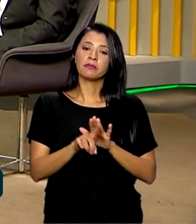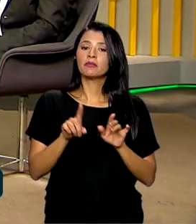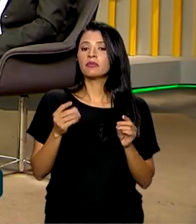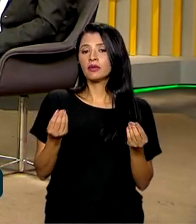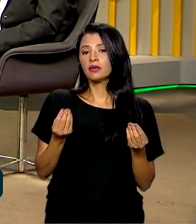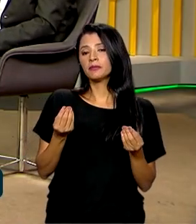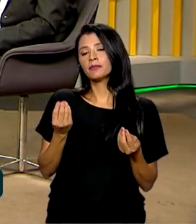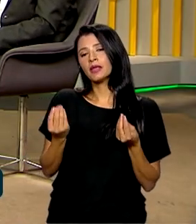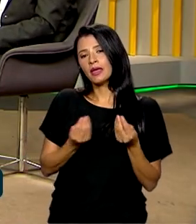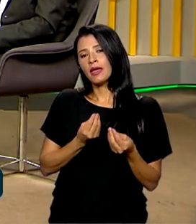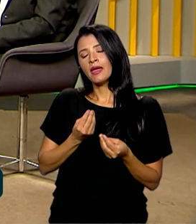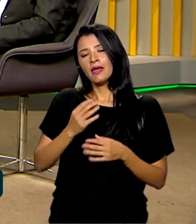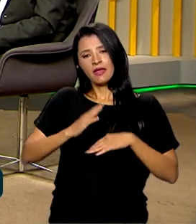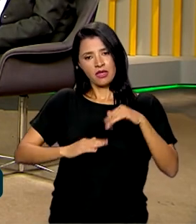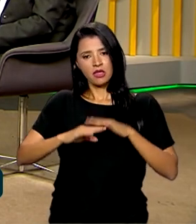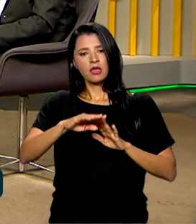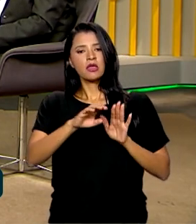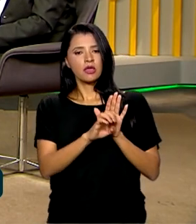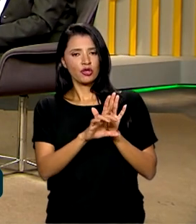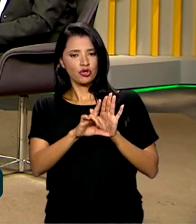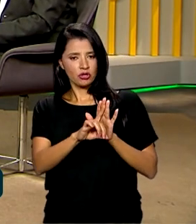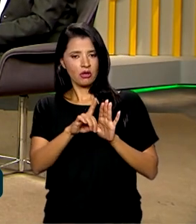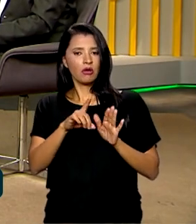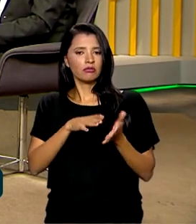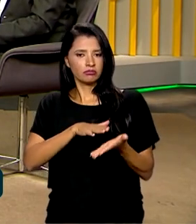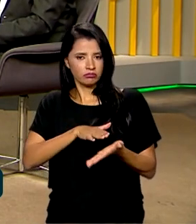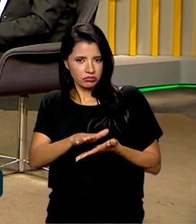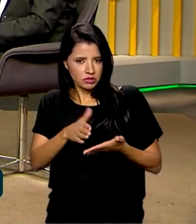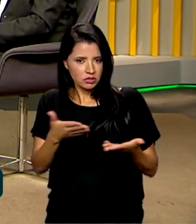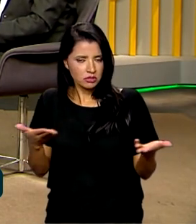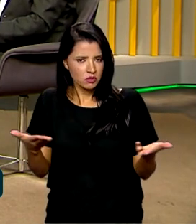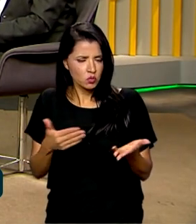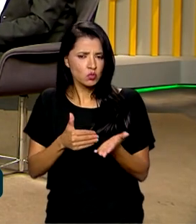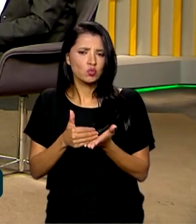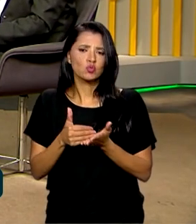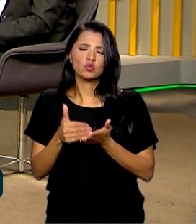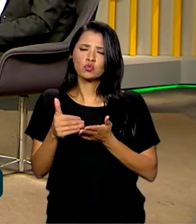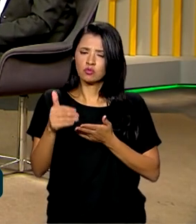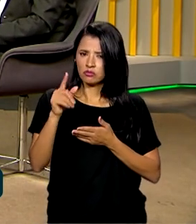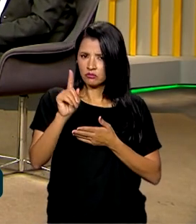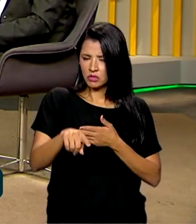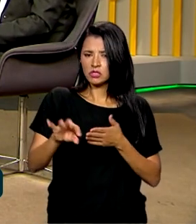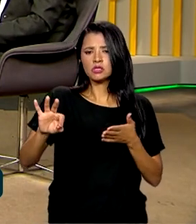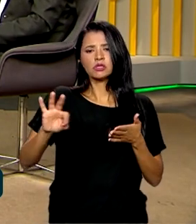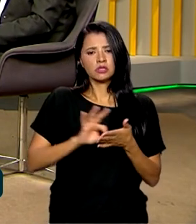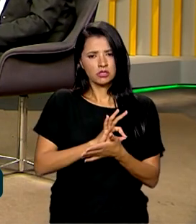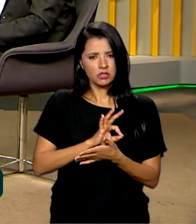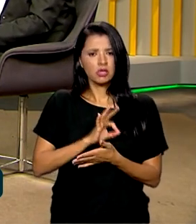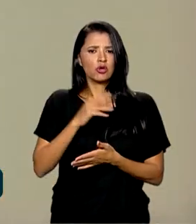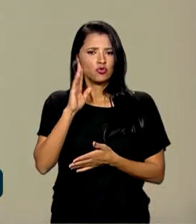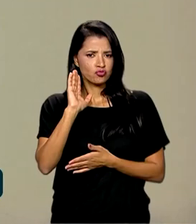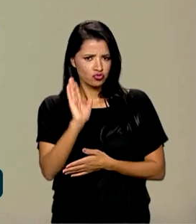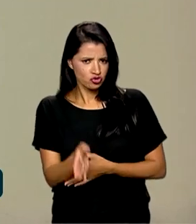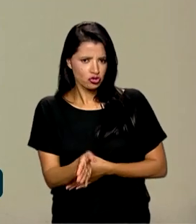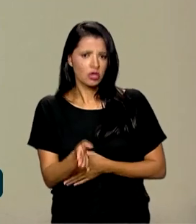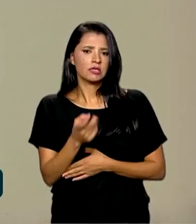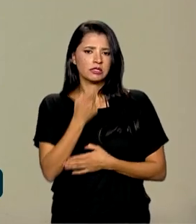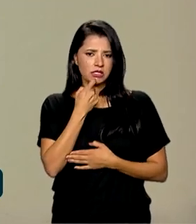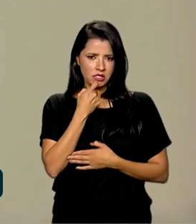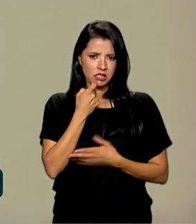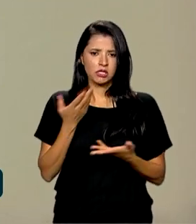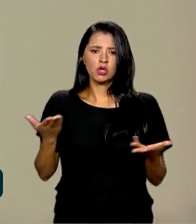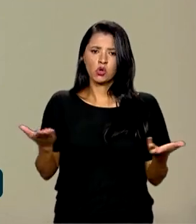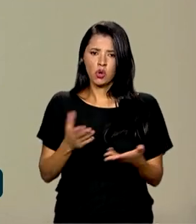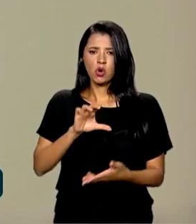secretário. Esse edital está sendo lançado aí, começam as inscrições já nesta sexta-feira,